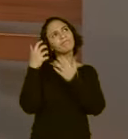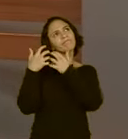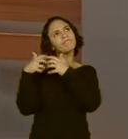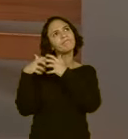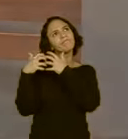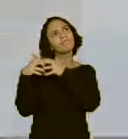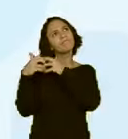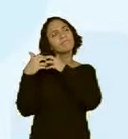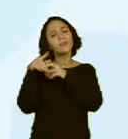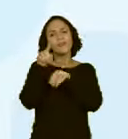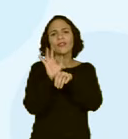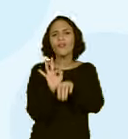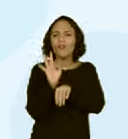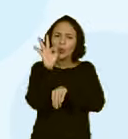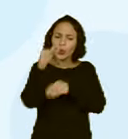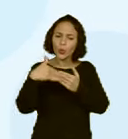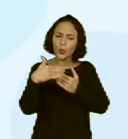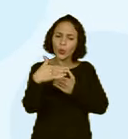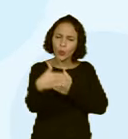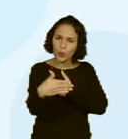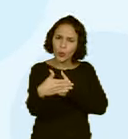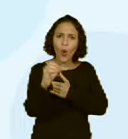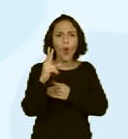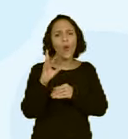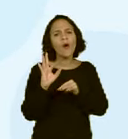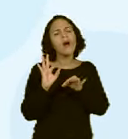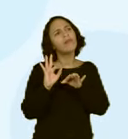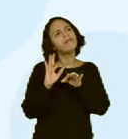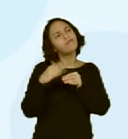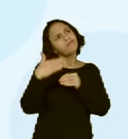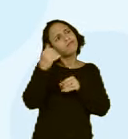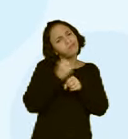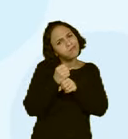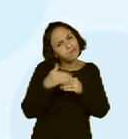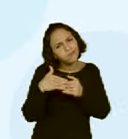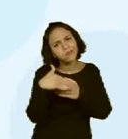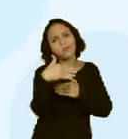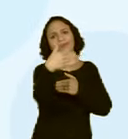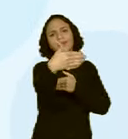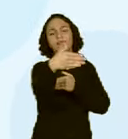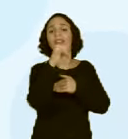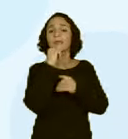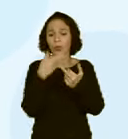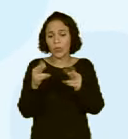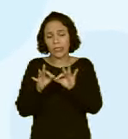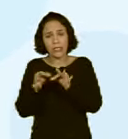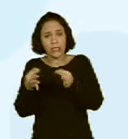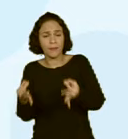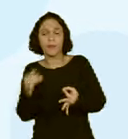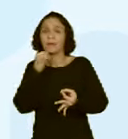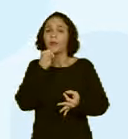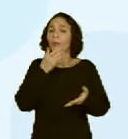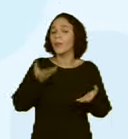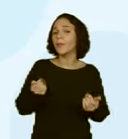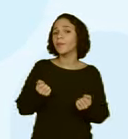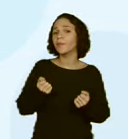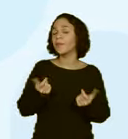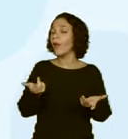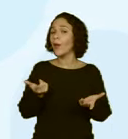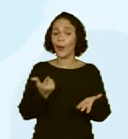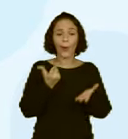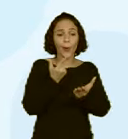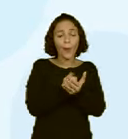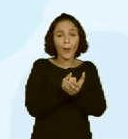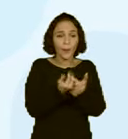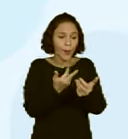quer realizar num futuro próximo ou mais adiante, né? Se é algo mais simples, como, por exemplo, a compra de